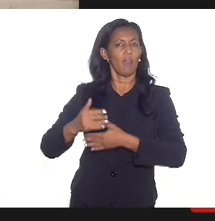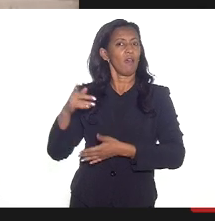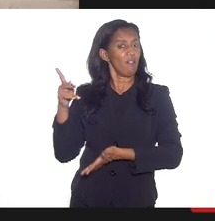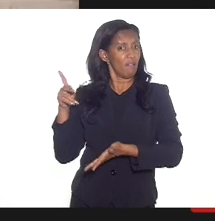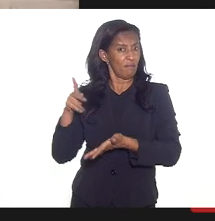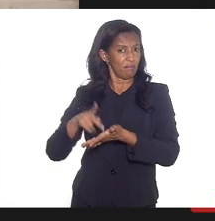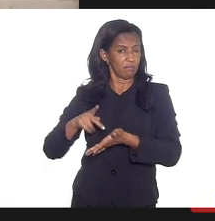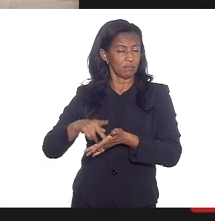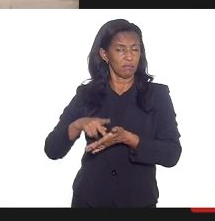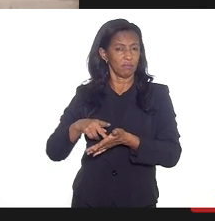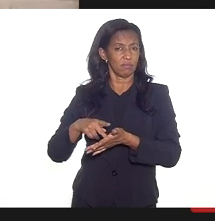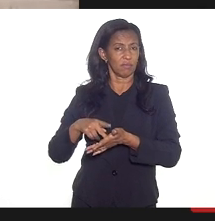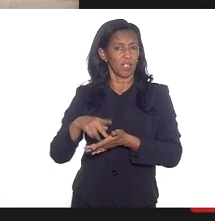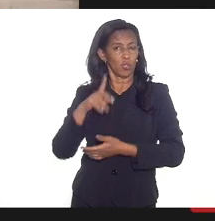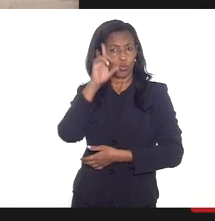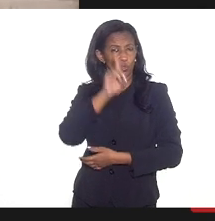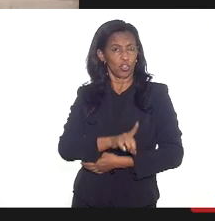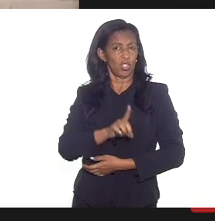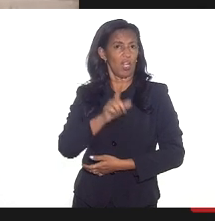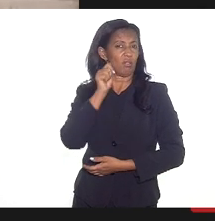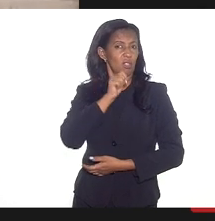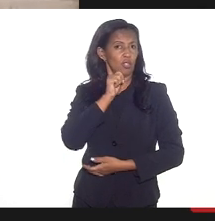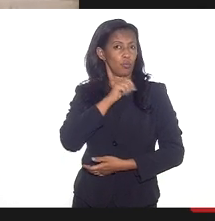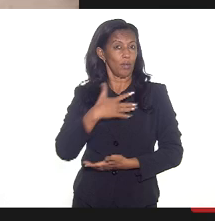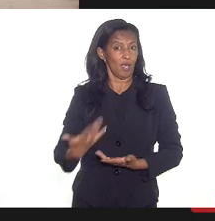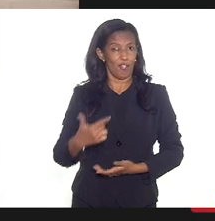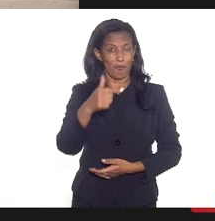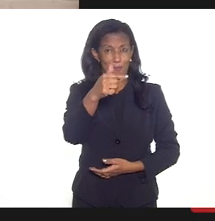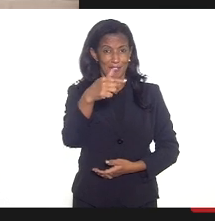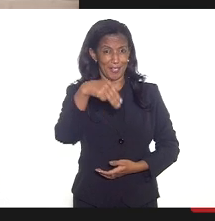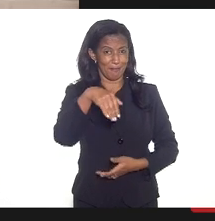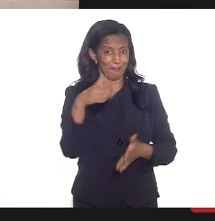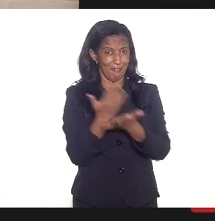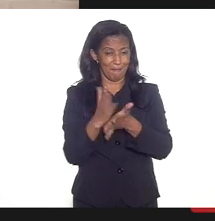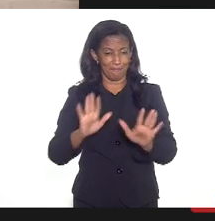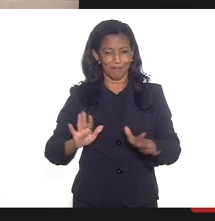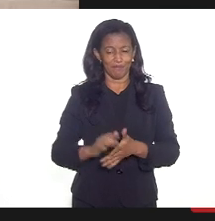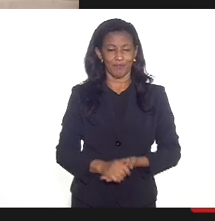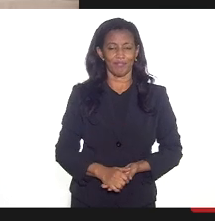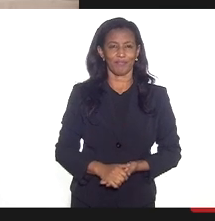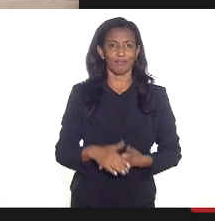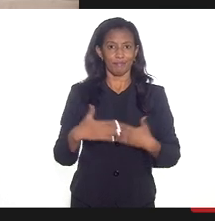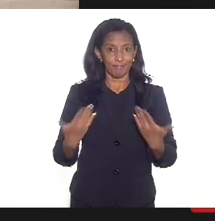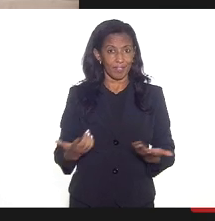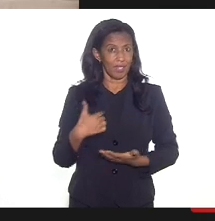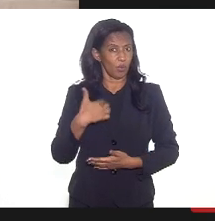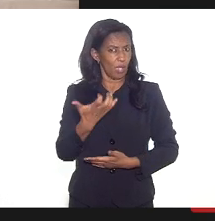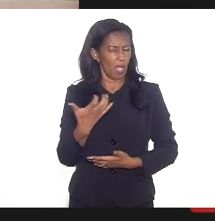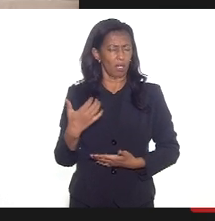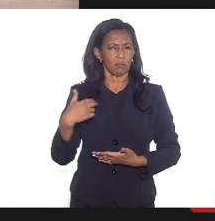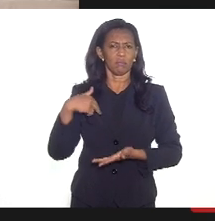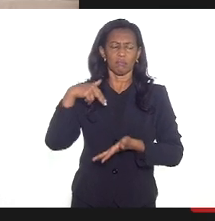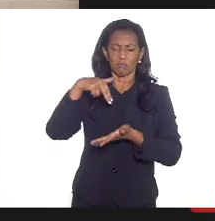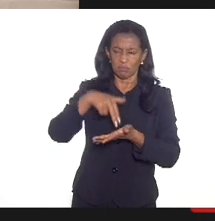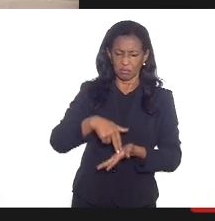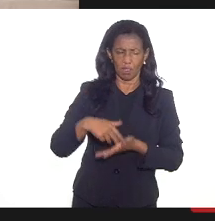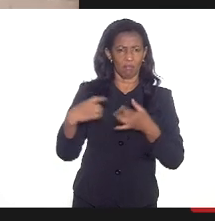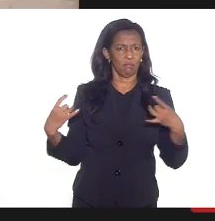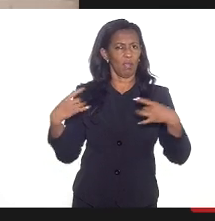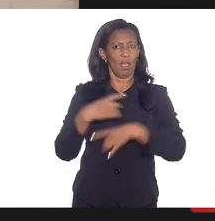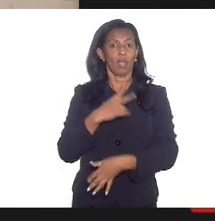valer os direitos das mulheres. E aí, os meus 7 minutos já se acabaram. Eu quero aqui me colocar à